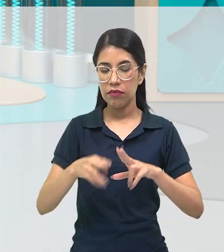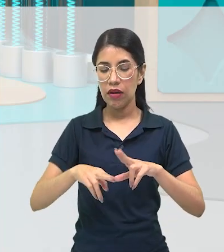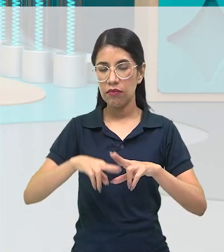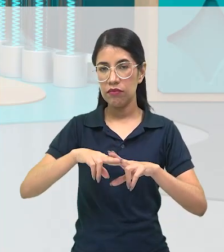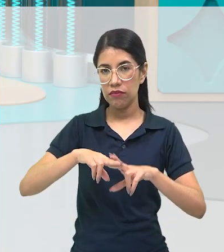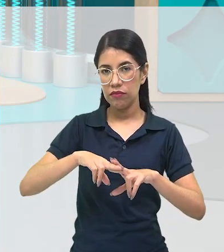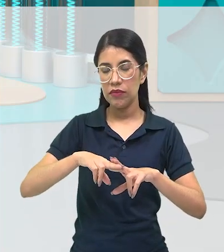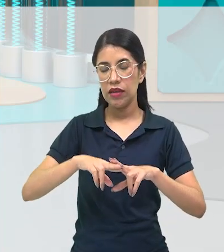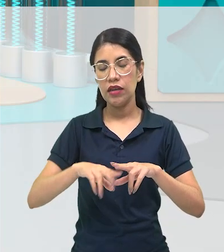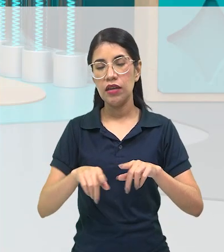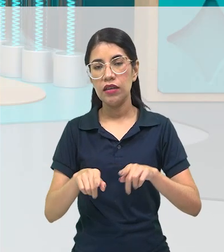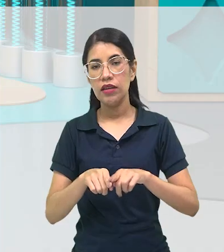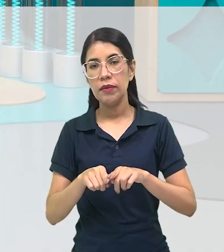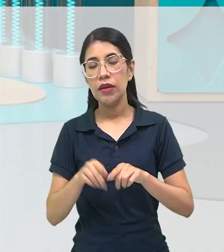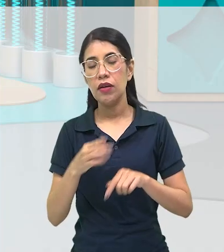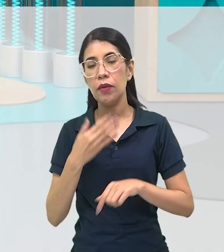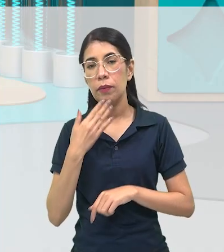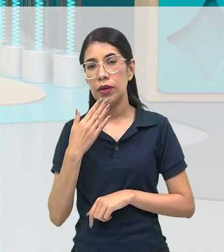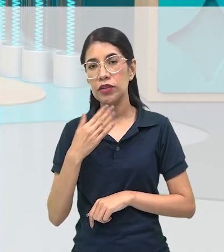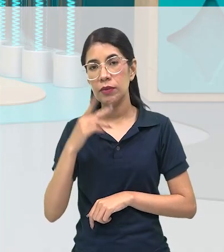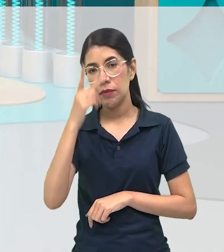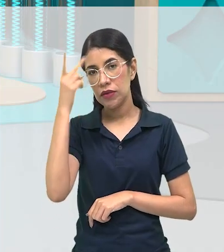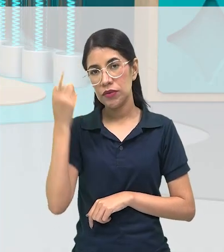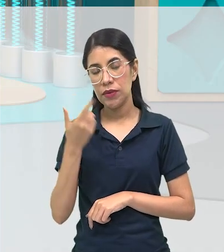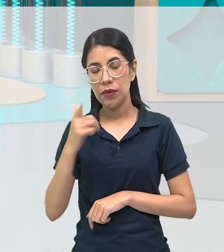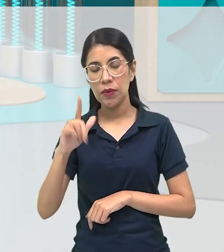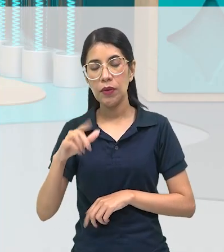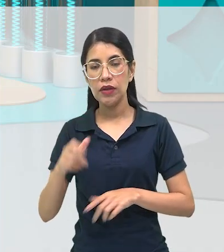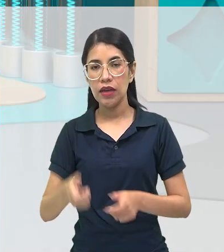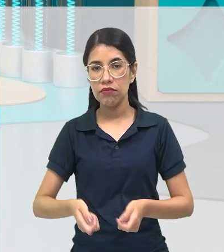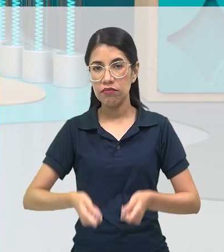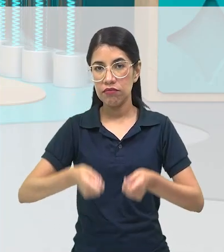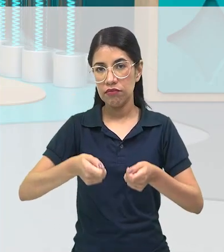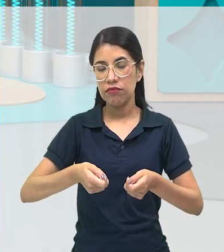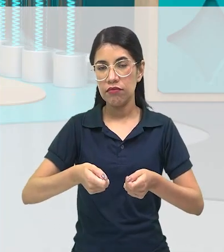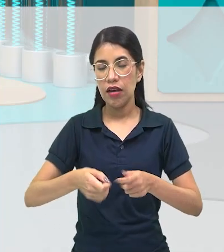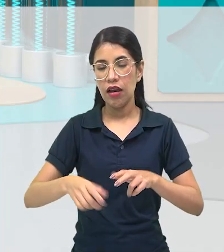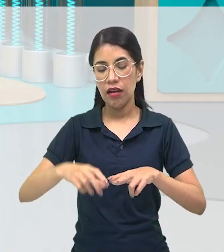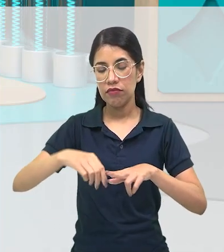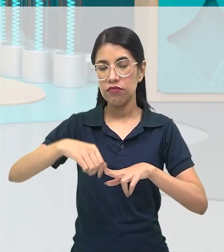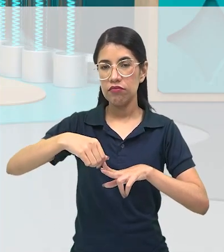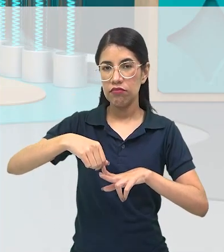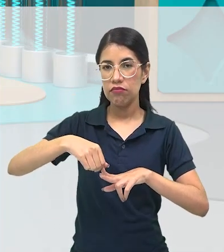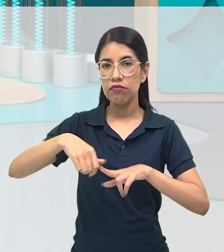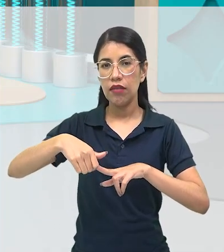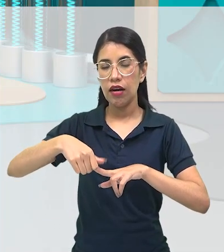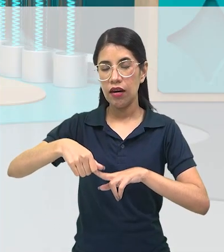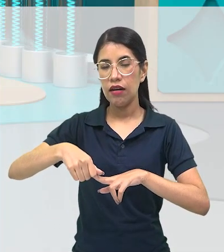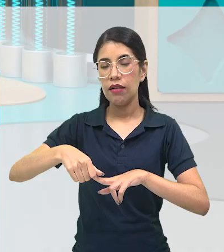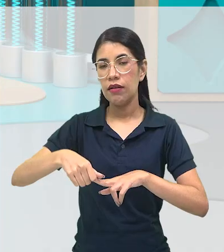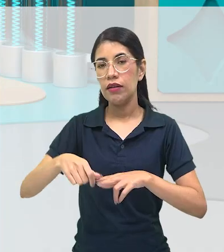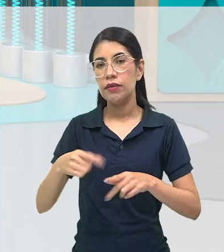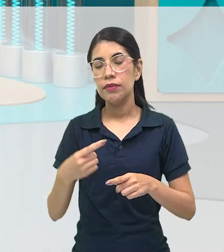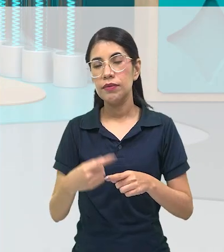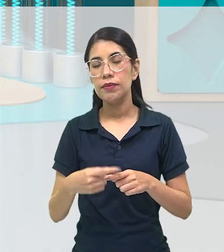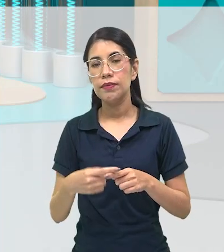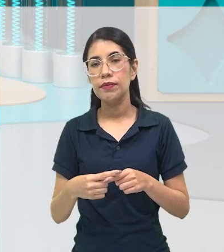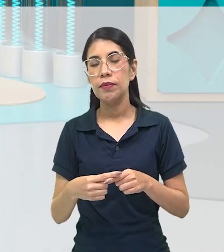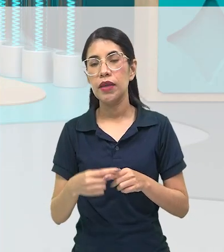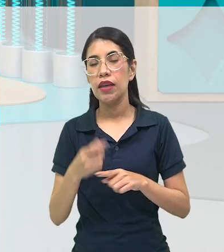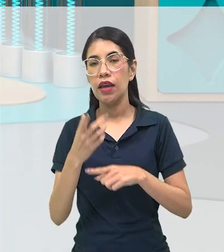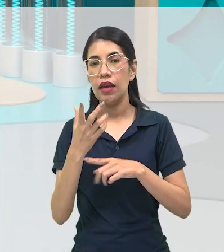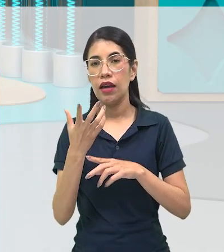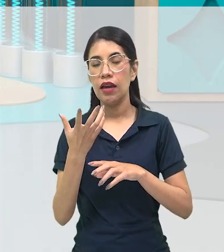pernas, ou então pedir para alguém ficar segurando um pouquinho as pernas da pessoa. Por quê? Porque a ação da gravidade